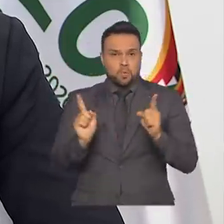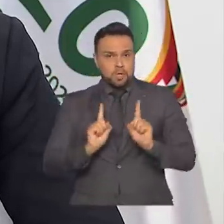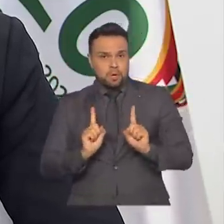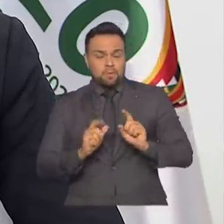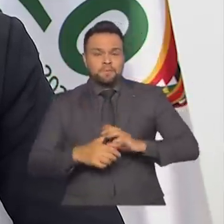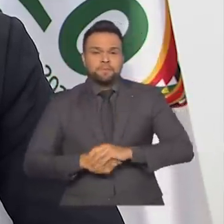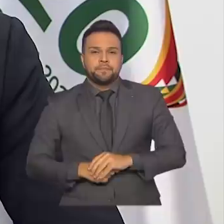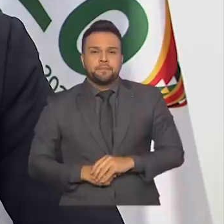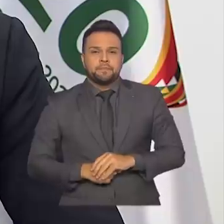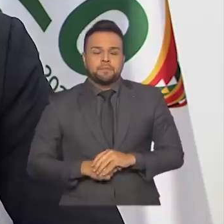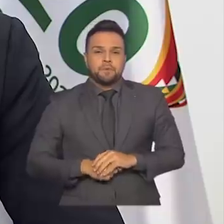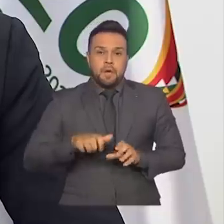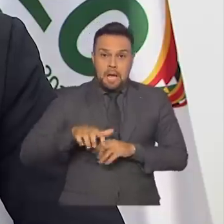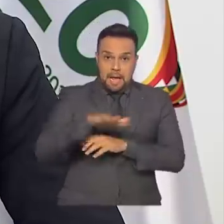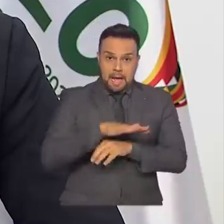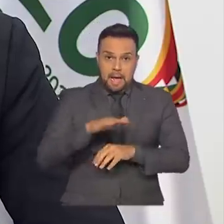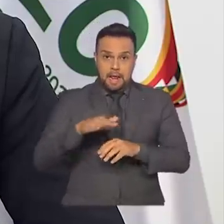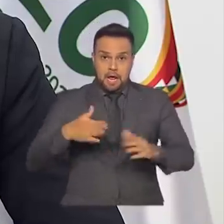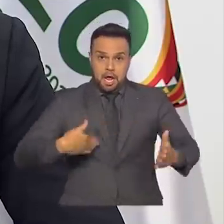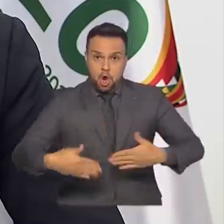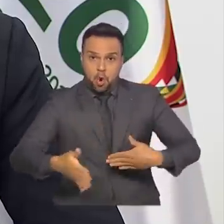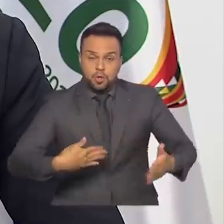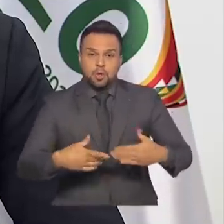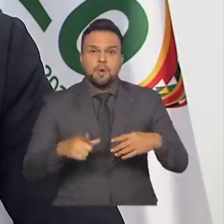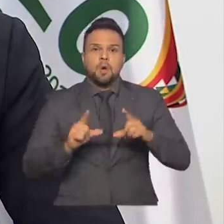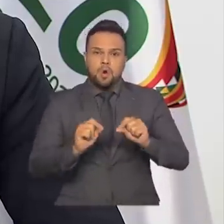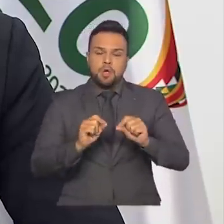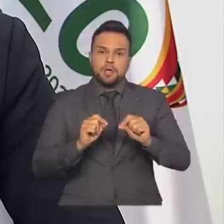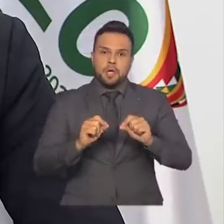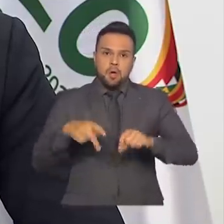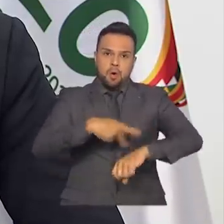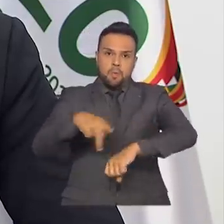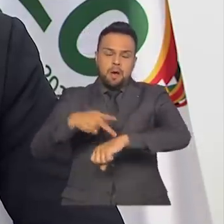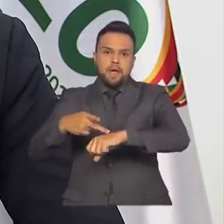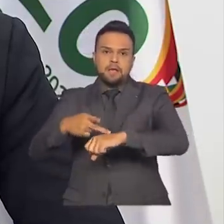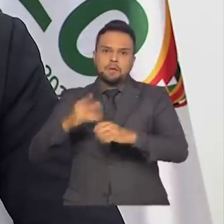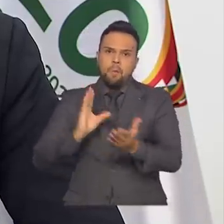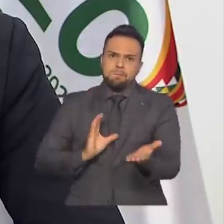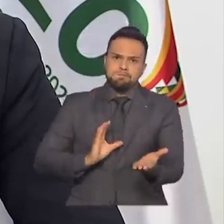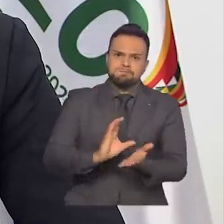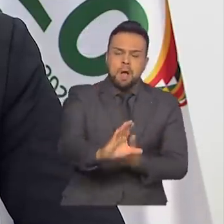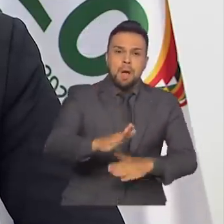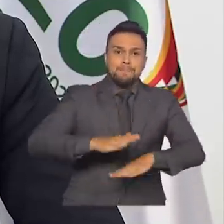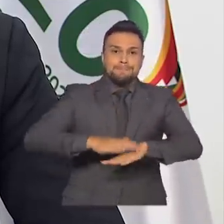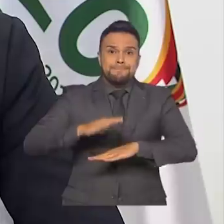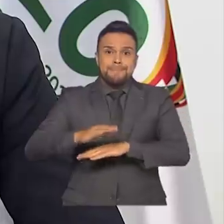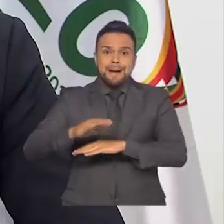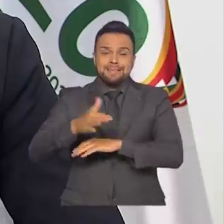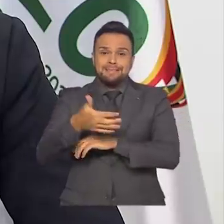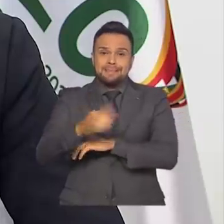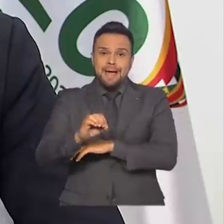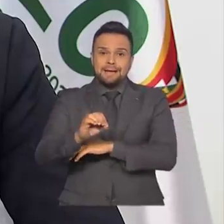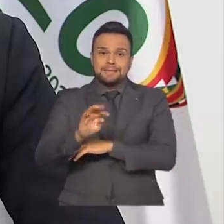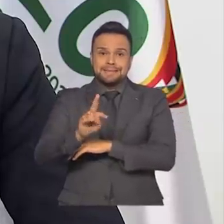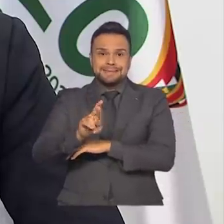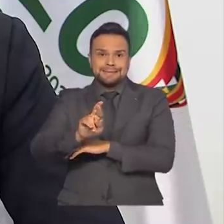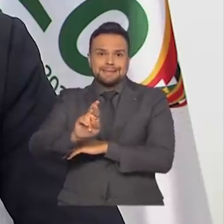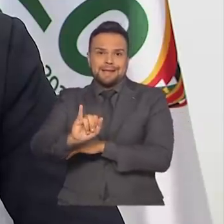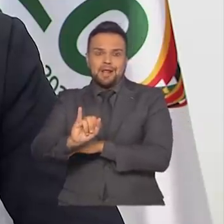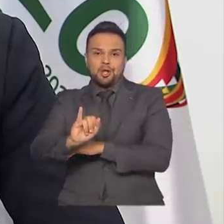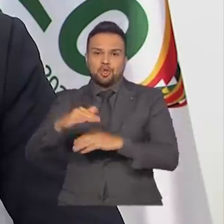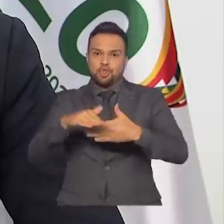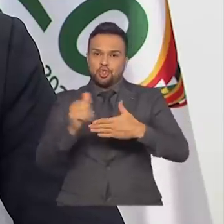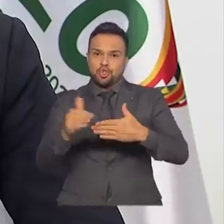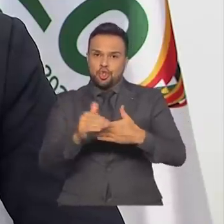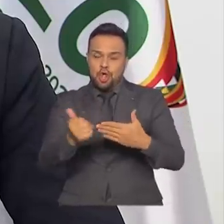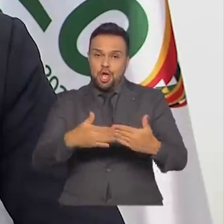nossos países injetaram, em conjunto, mais de 10 trilhões de dólares na economia mundial. Nossos ministros de finanças